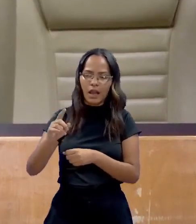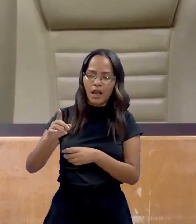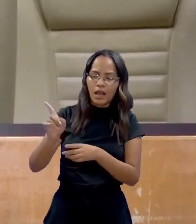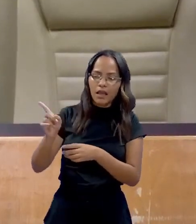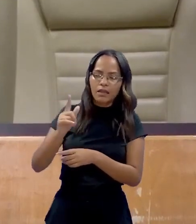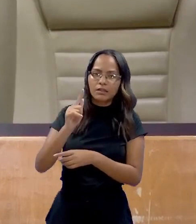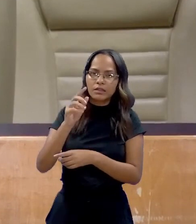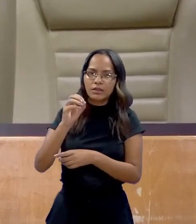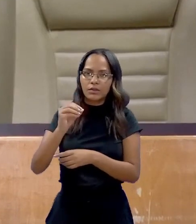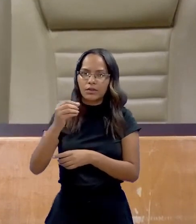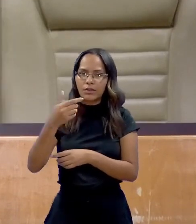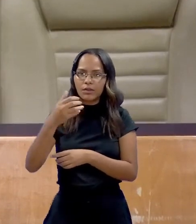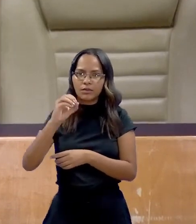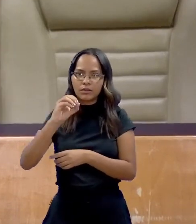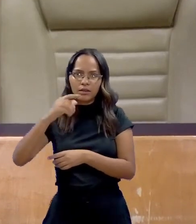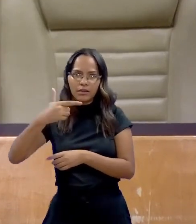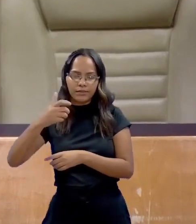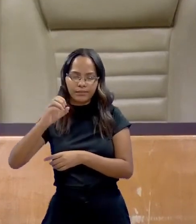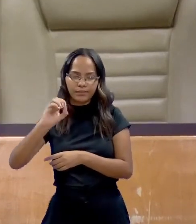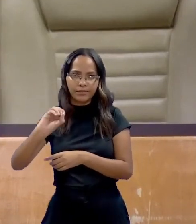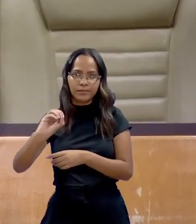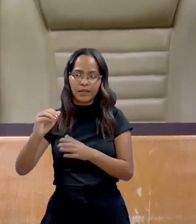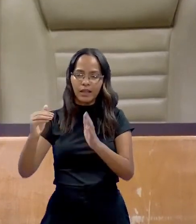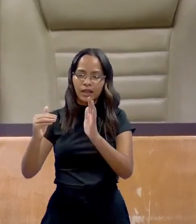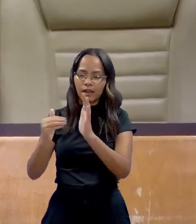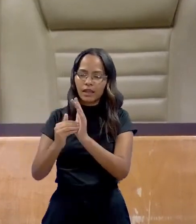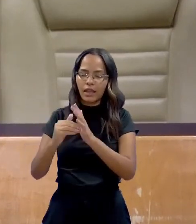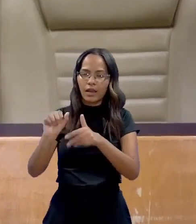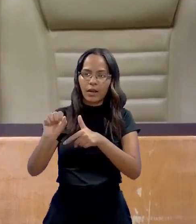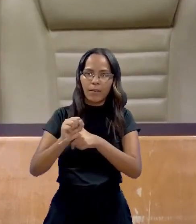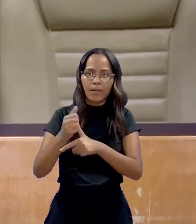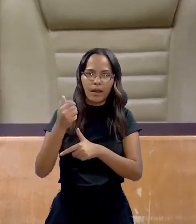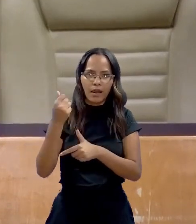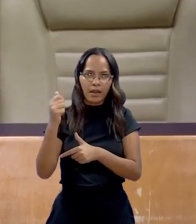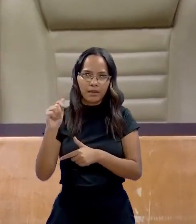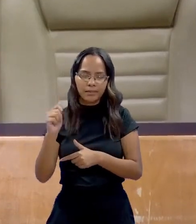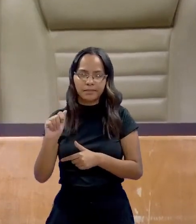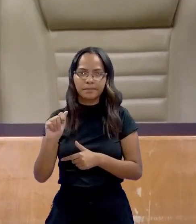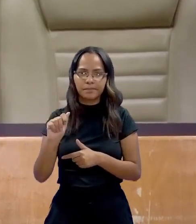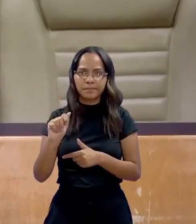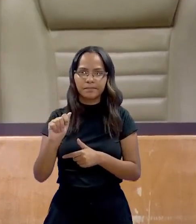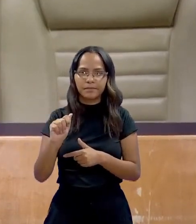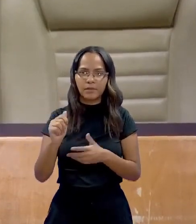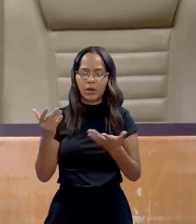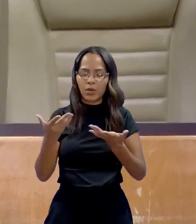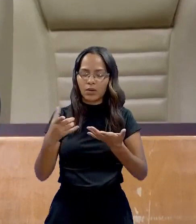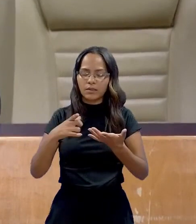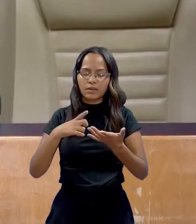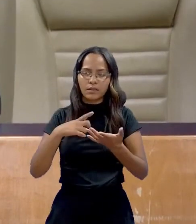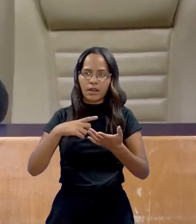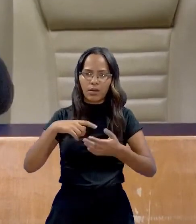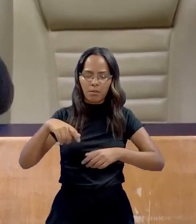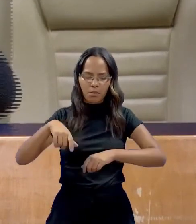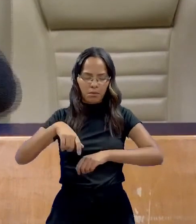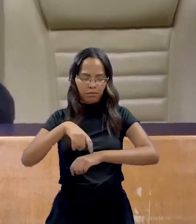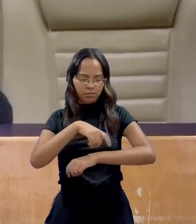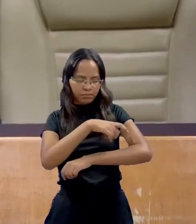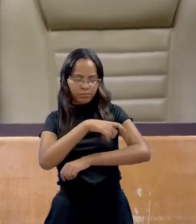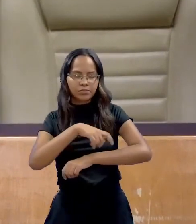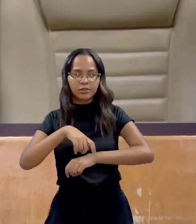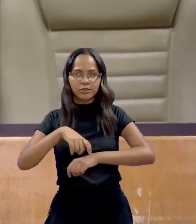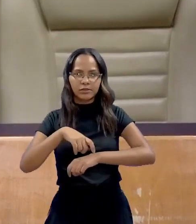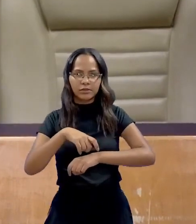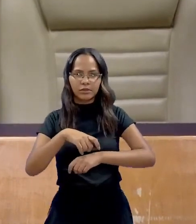Ateneu. Onde tem um condomínio de França. Nós temos uma pista lá hoje, do condomínio de França, bem